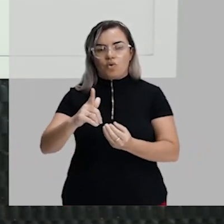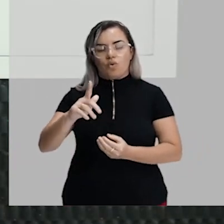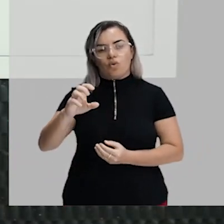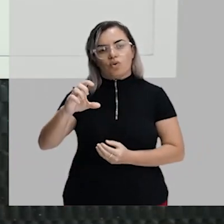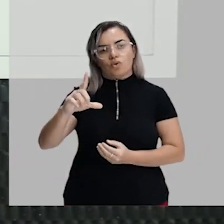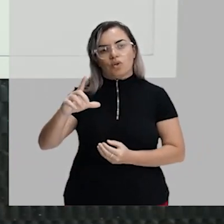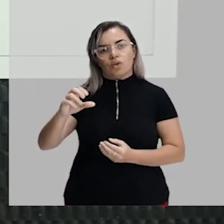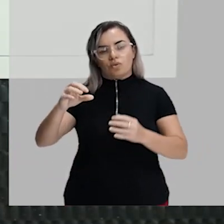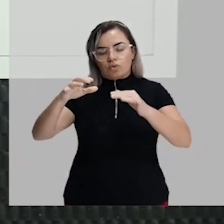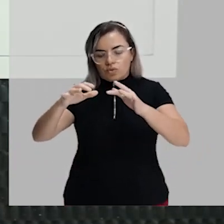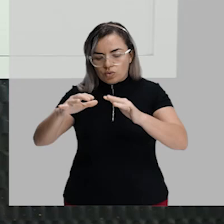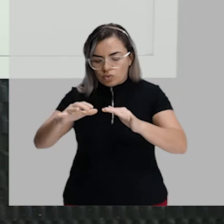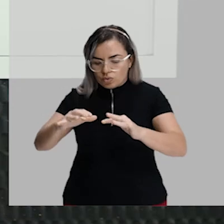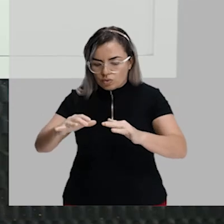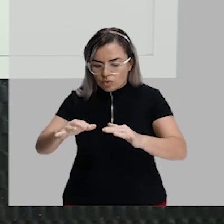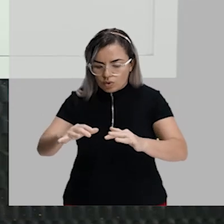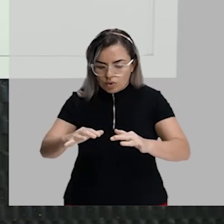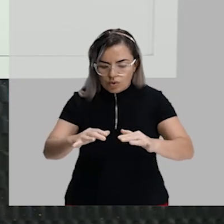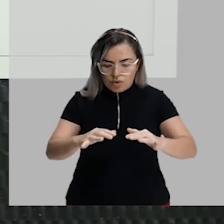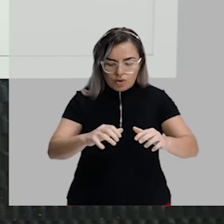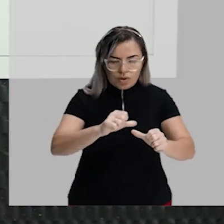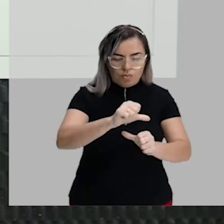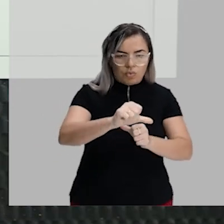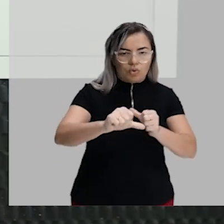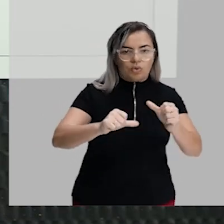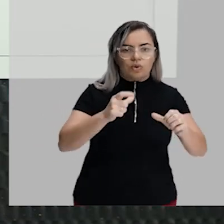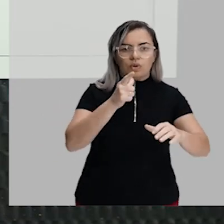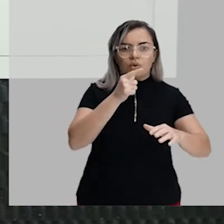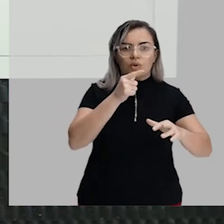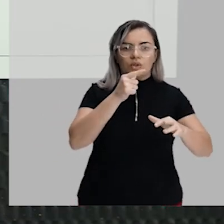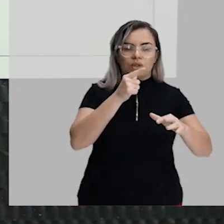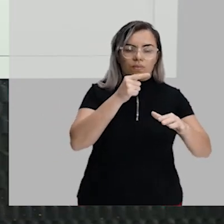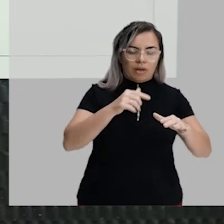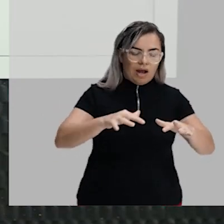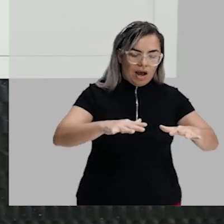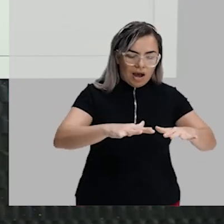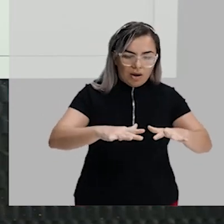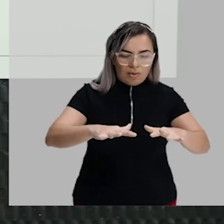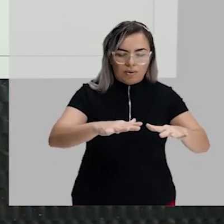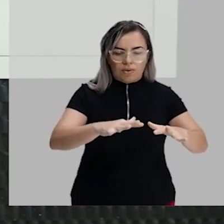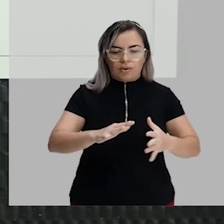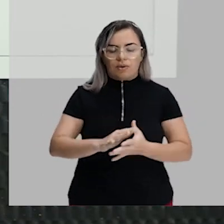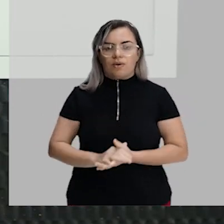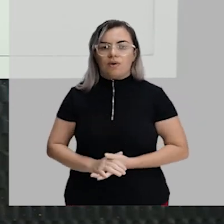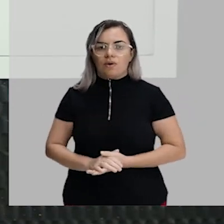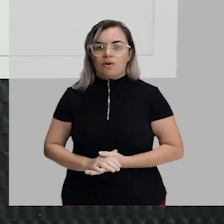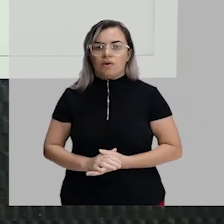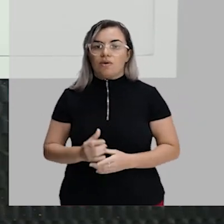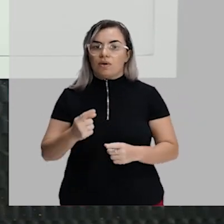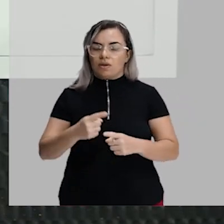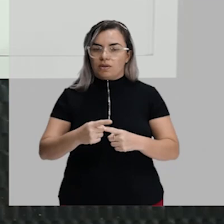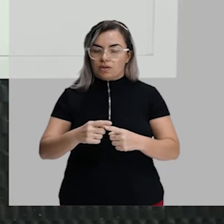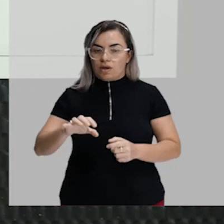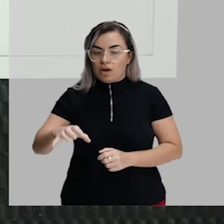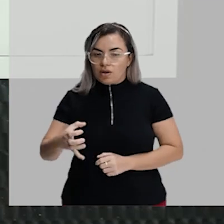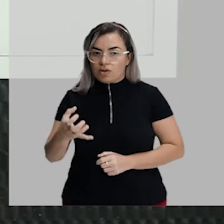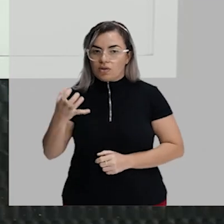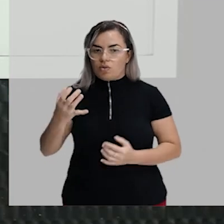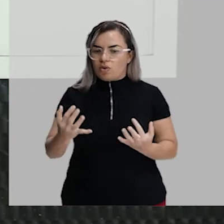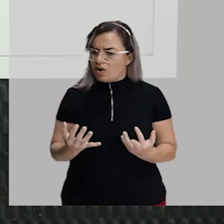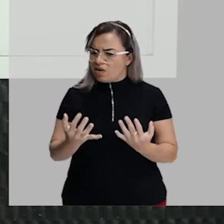líquido. Tá certo? Então, para que isso aconteça, ele está recebendo calor de alguma fonte, pode ser do